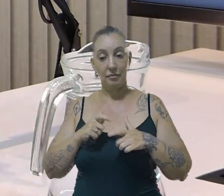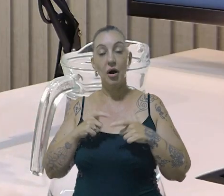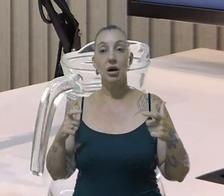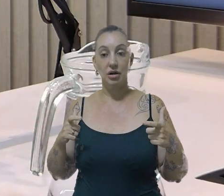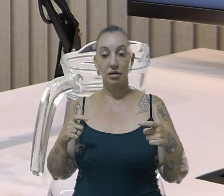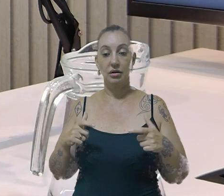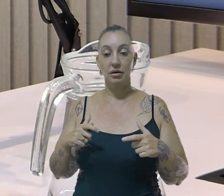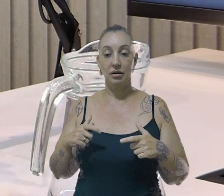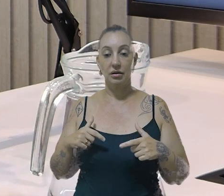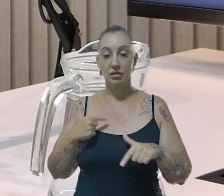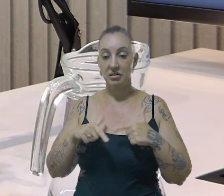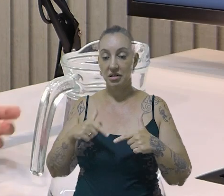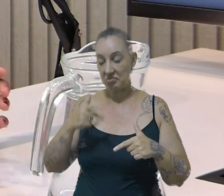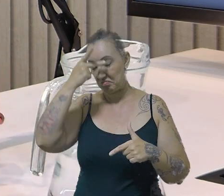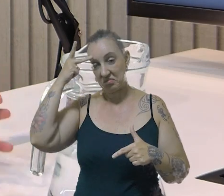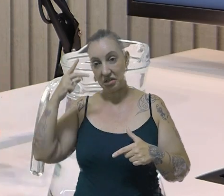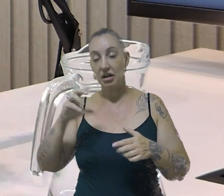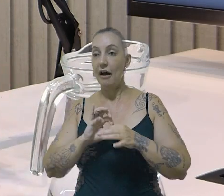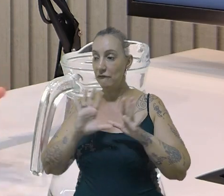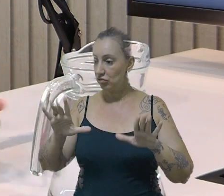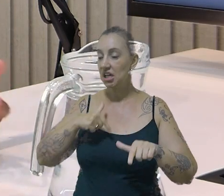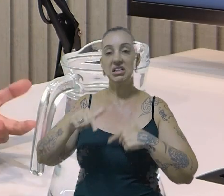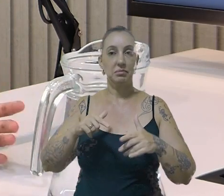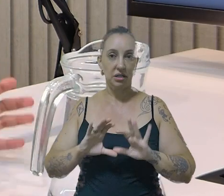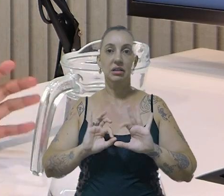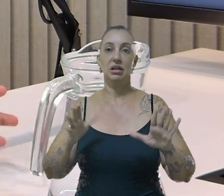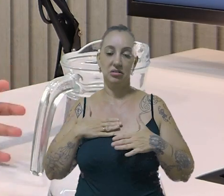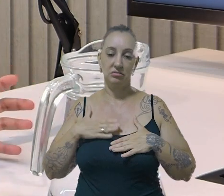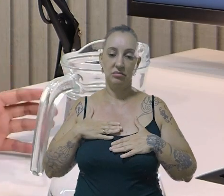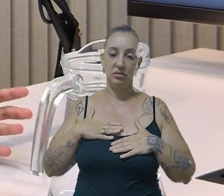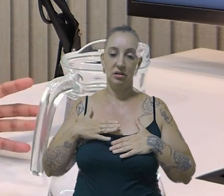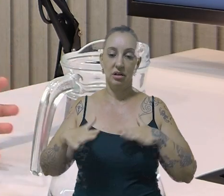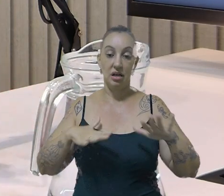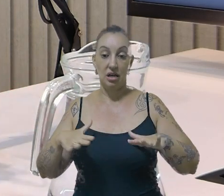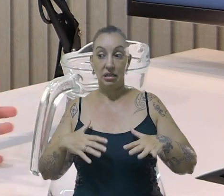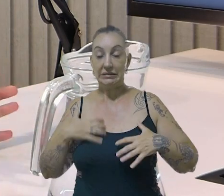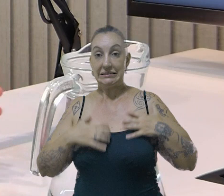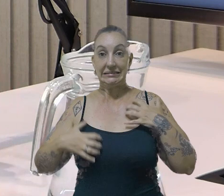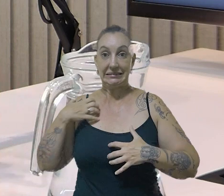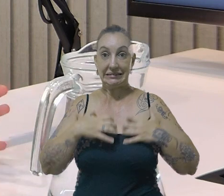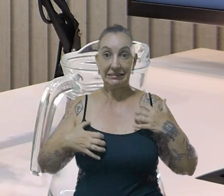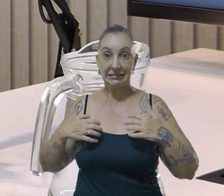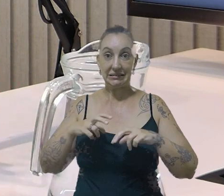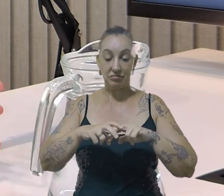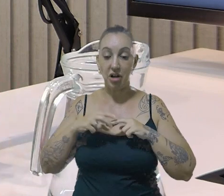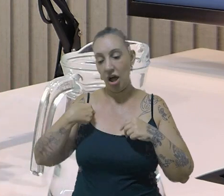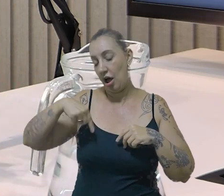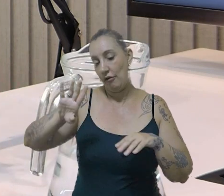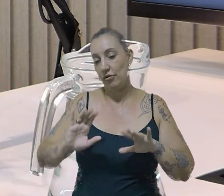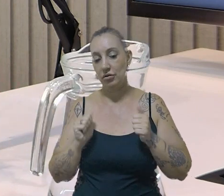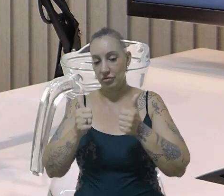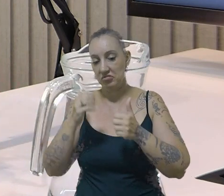tenho trabalhado com pessoas que me deixam muito à vontade e aí às vezes eu sinto um pouco de desespero com relação a isso mas eu vou assim fal Ah tá